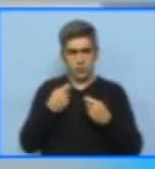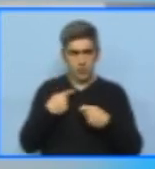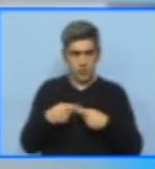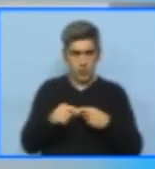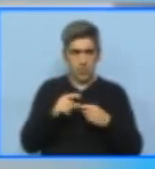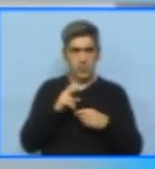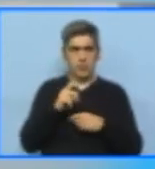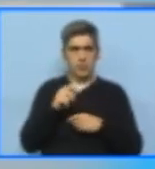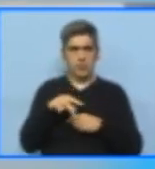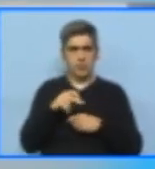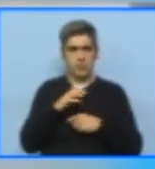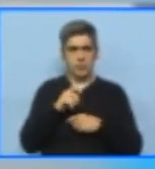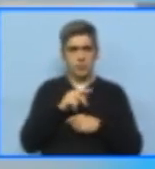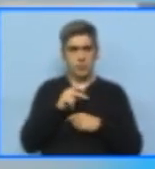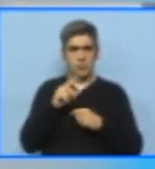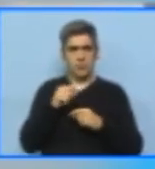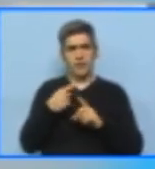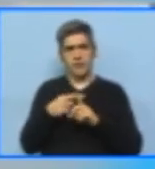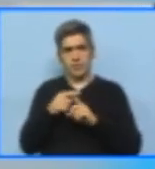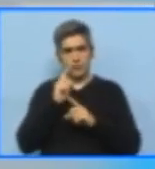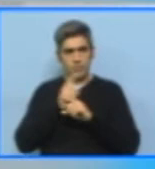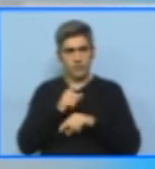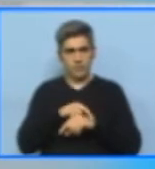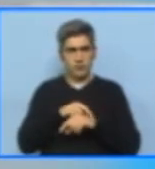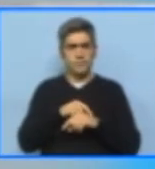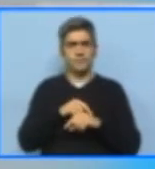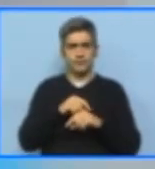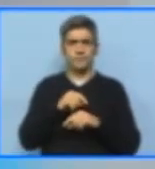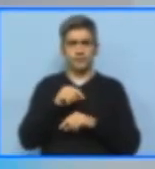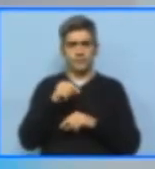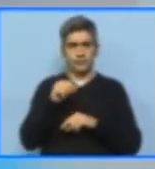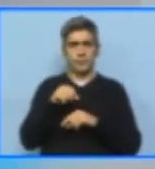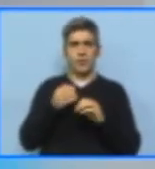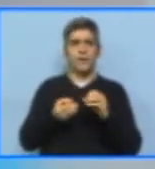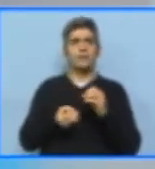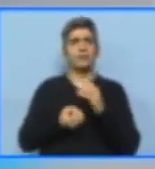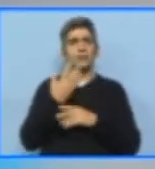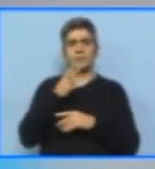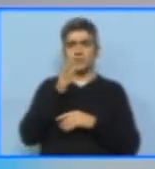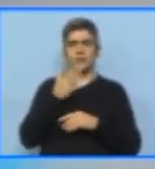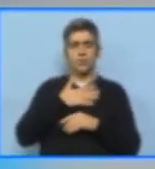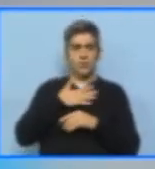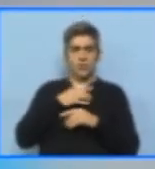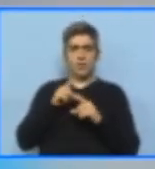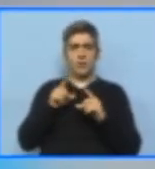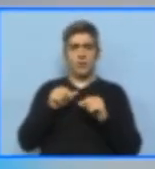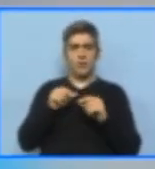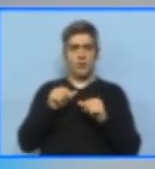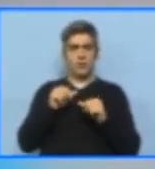para a Renascença, mas também vantagens, digamos assim. O fundador dizia que não queria uma